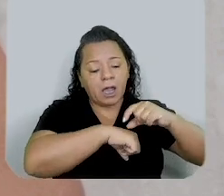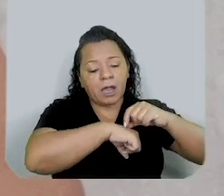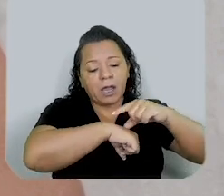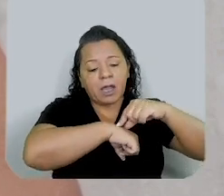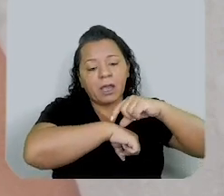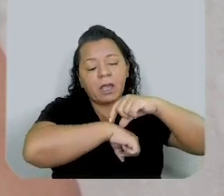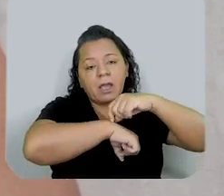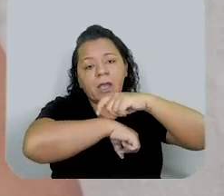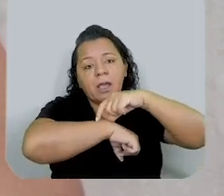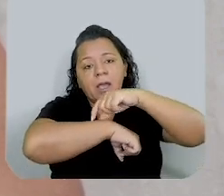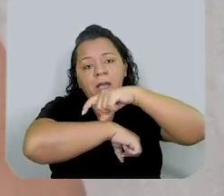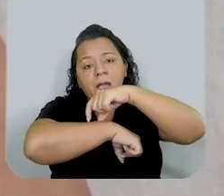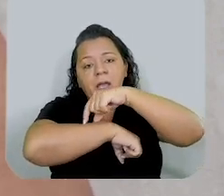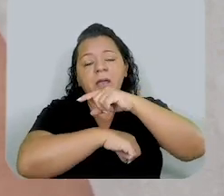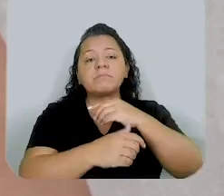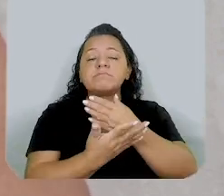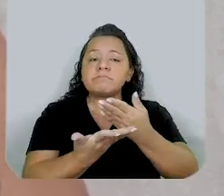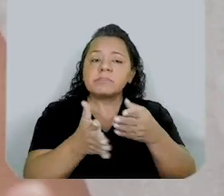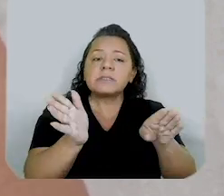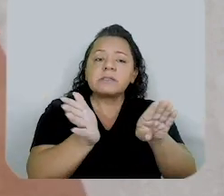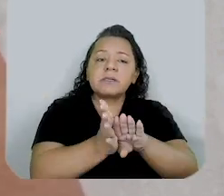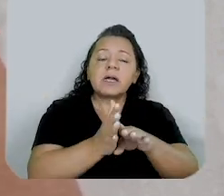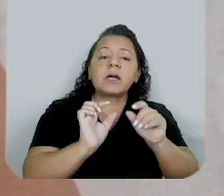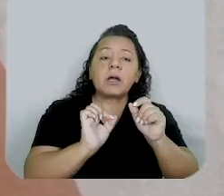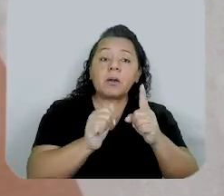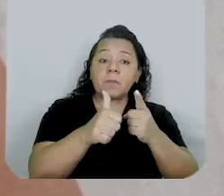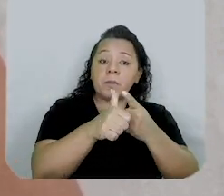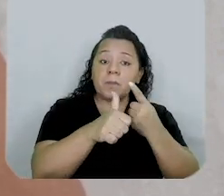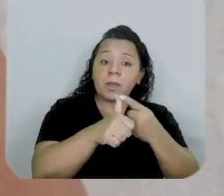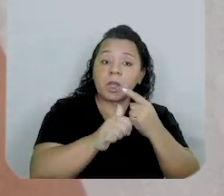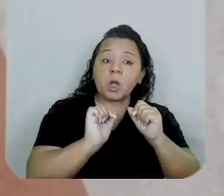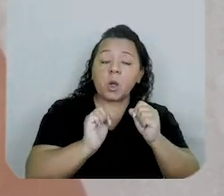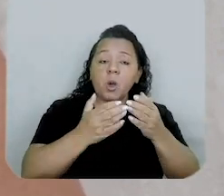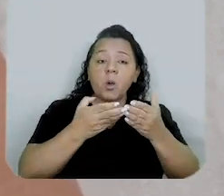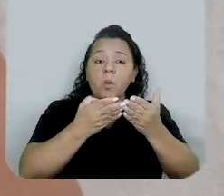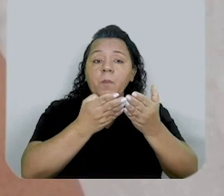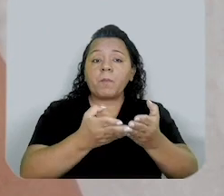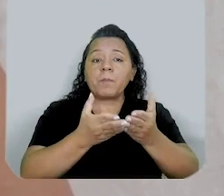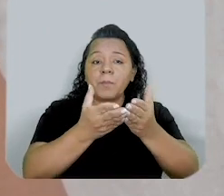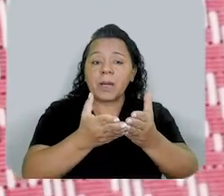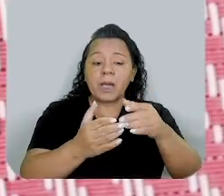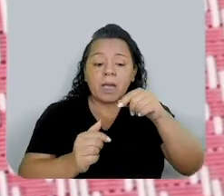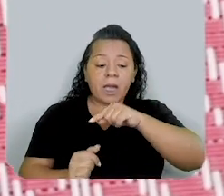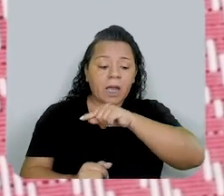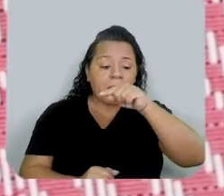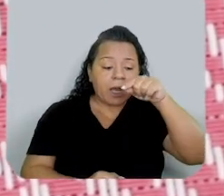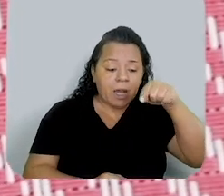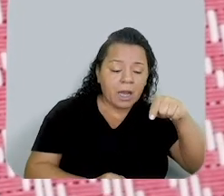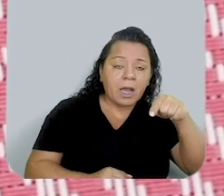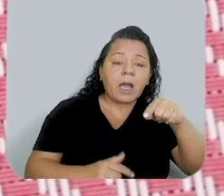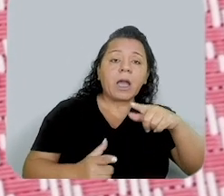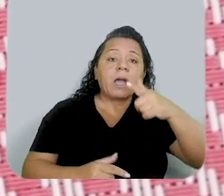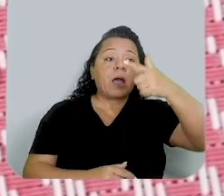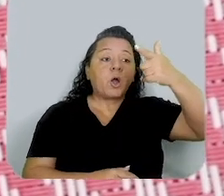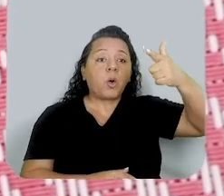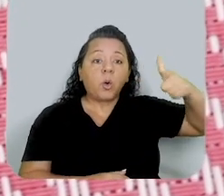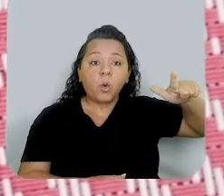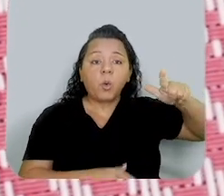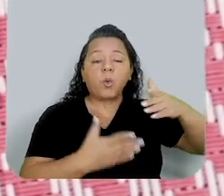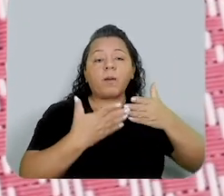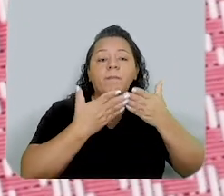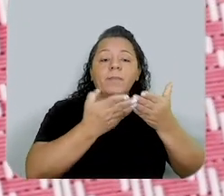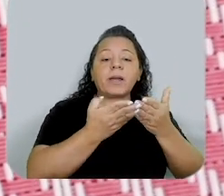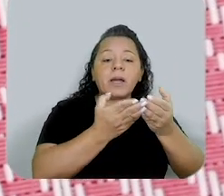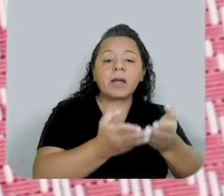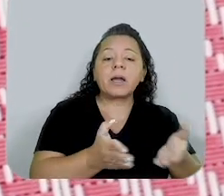até Parintins, de Parintins é colocado em outro barco para chegar até aqui. Do Alto Rio Negro também